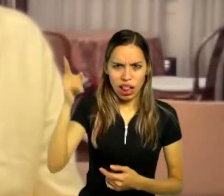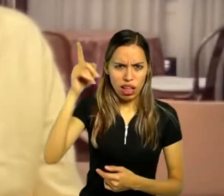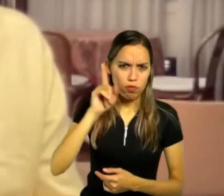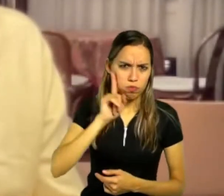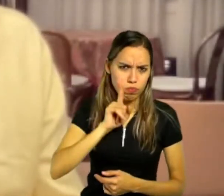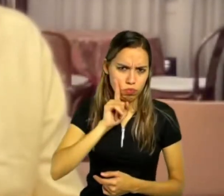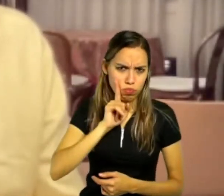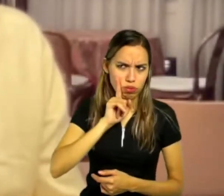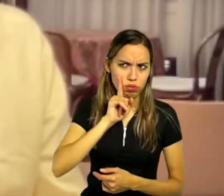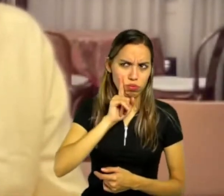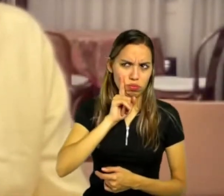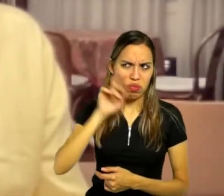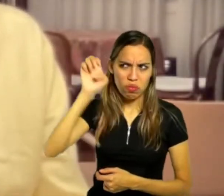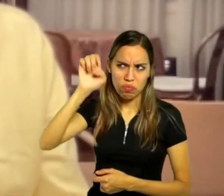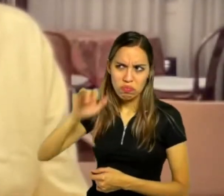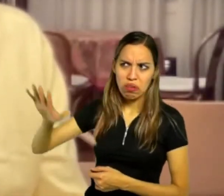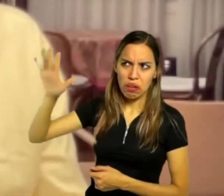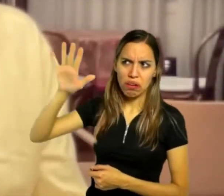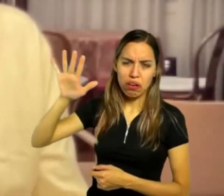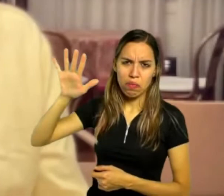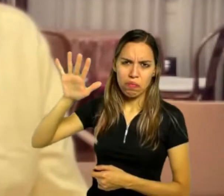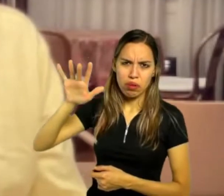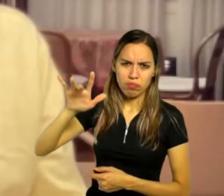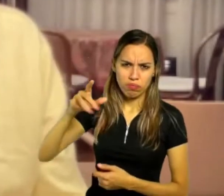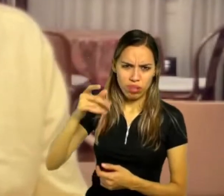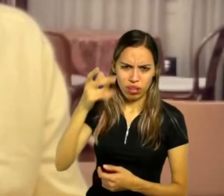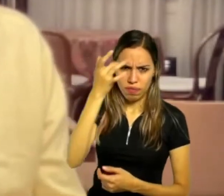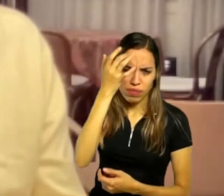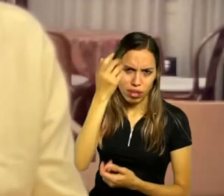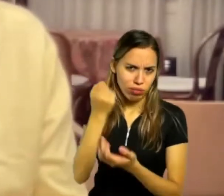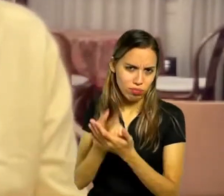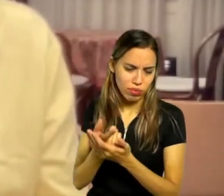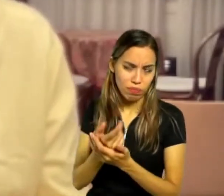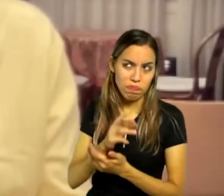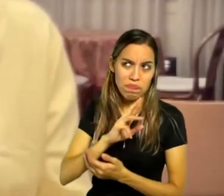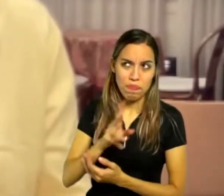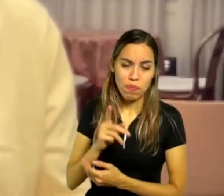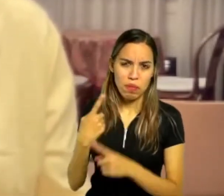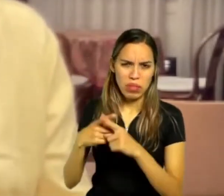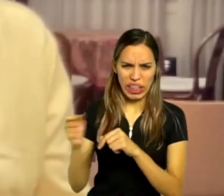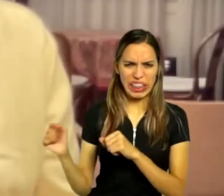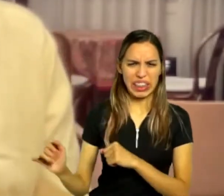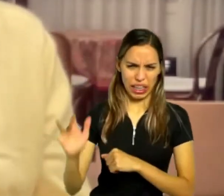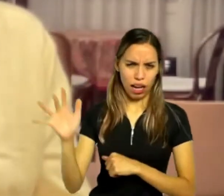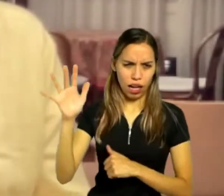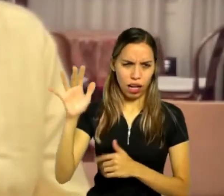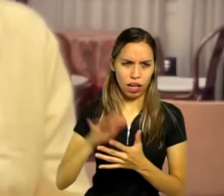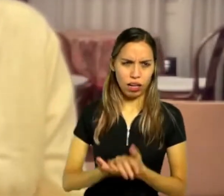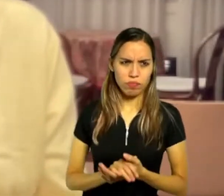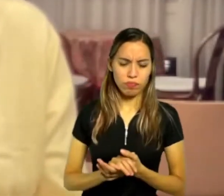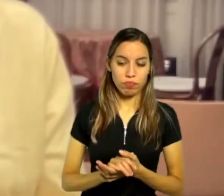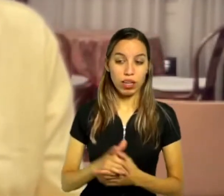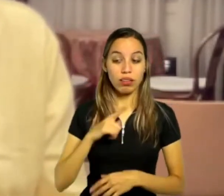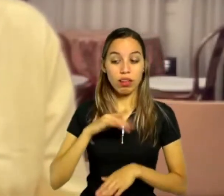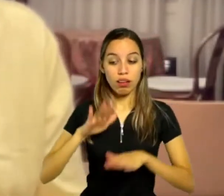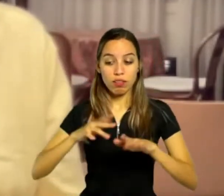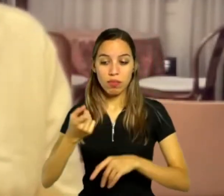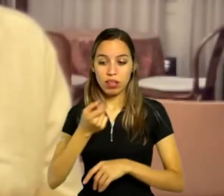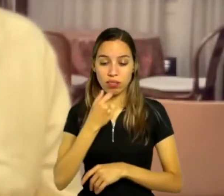muita dificuldade de lidar com o custo dessas drogas. Tem drogas que um ciclo de quimioterapia